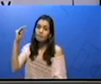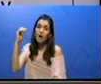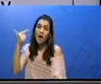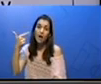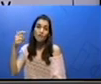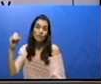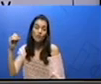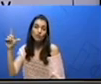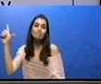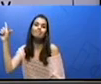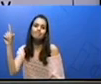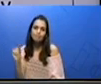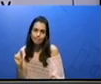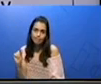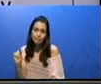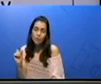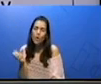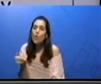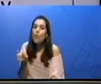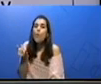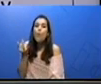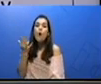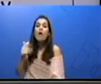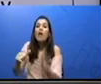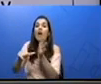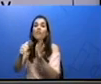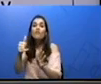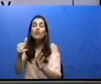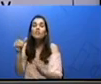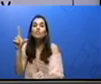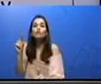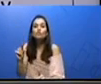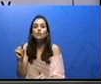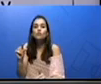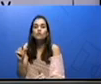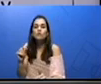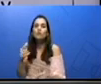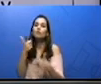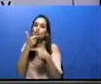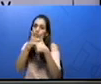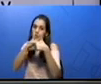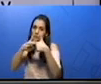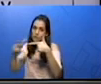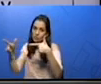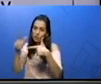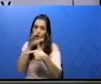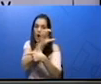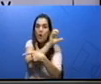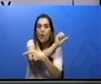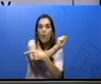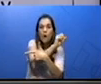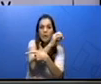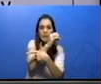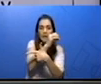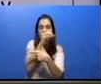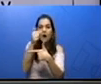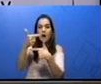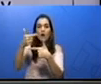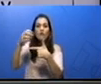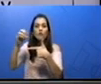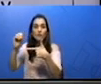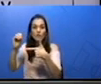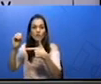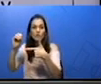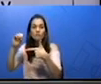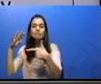né? Quantas vezes ele diminuiu? Então, eu vou fazer a divisão de 80 por 20 e vou obter a proporção de